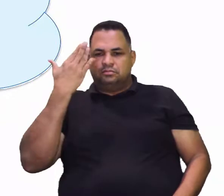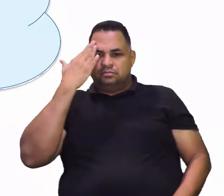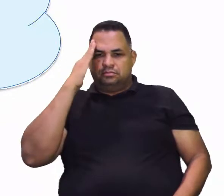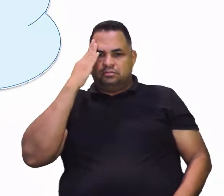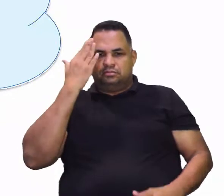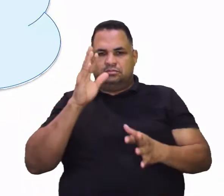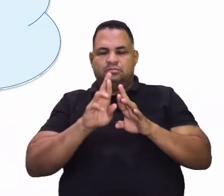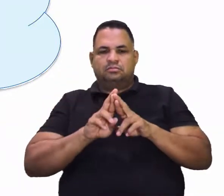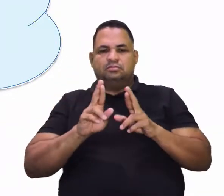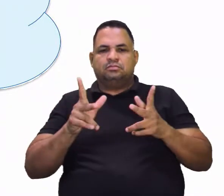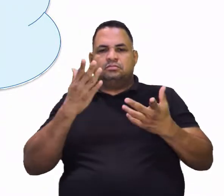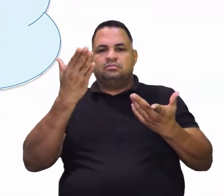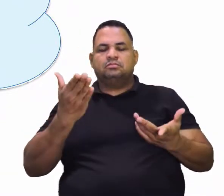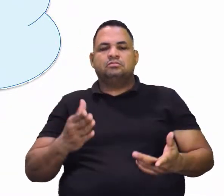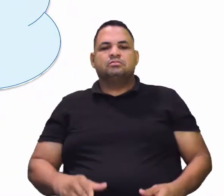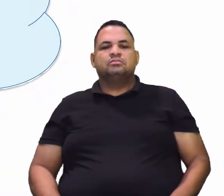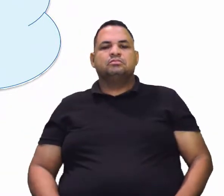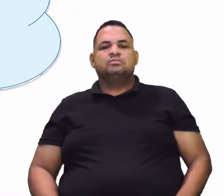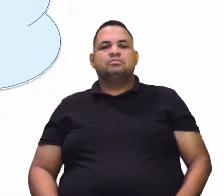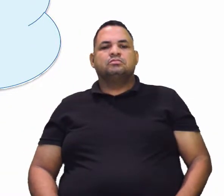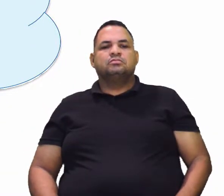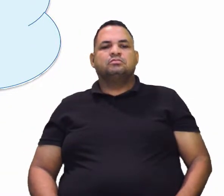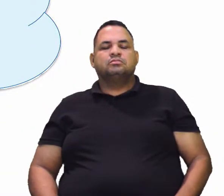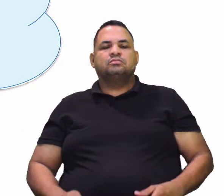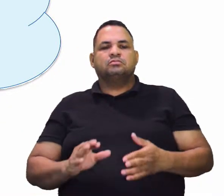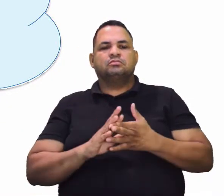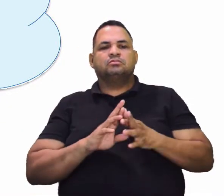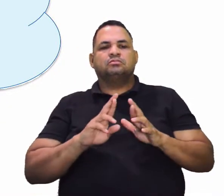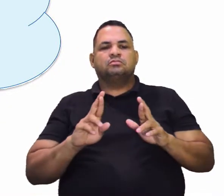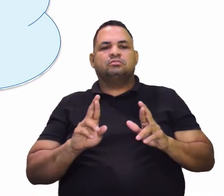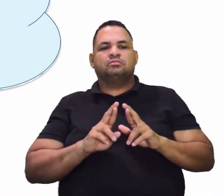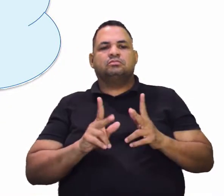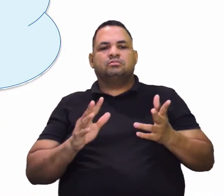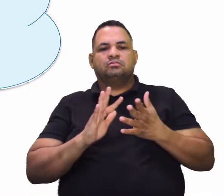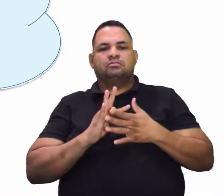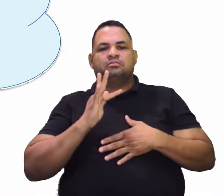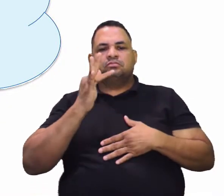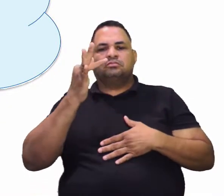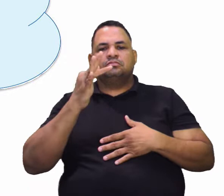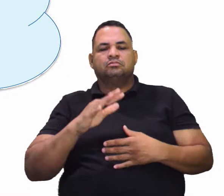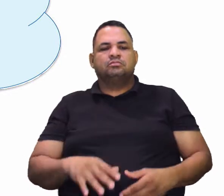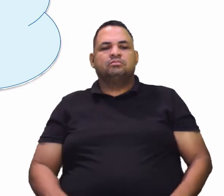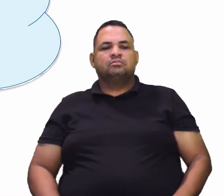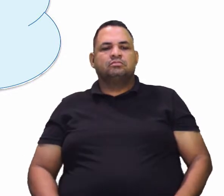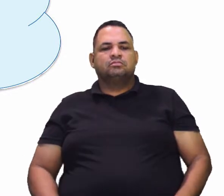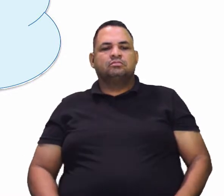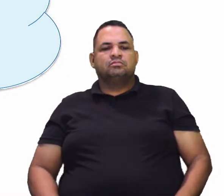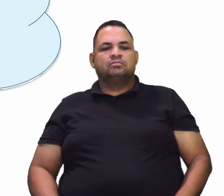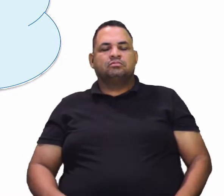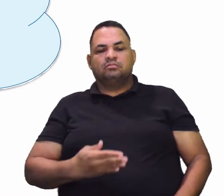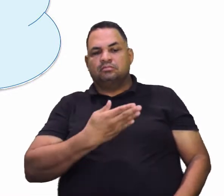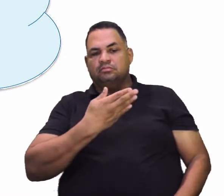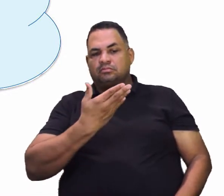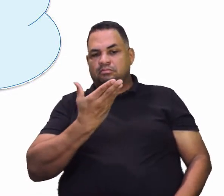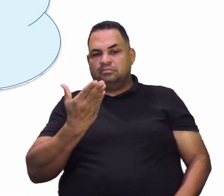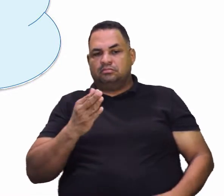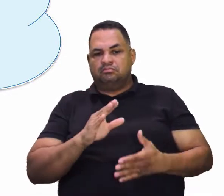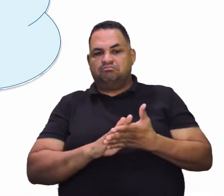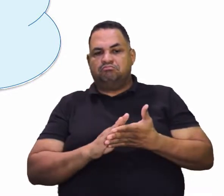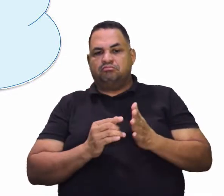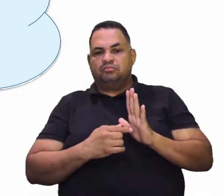as diferenças lá. Olha só, a diferença do futuro. O will, ele indica um futuro não